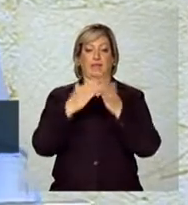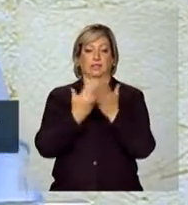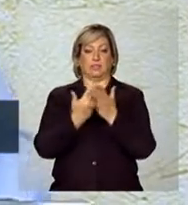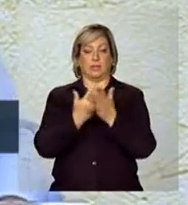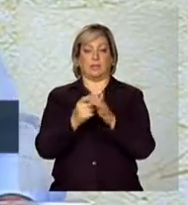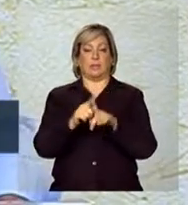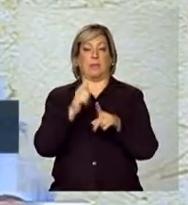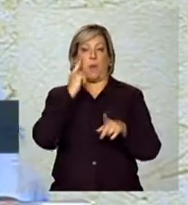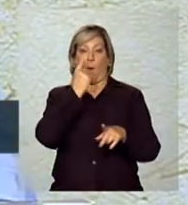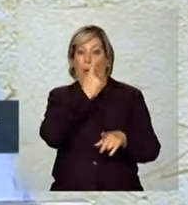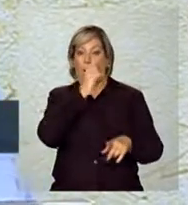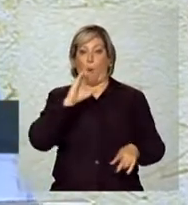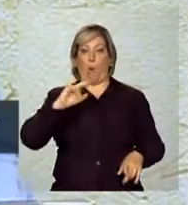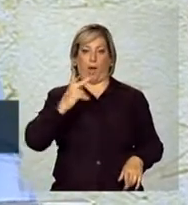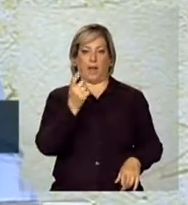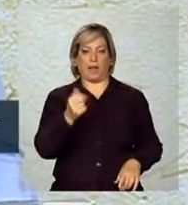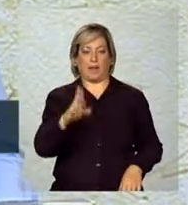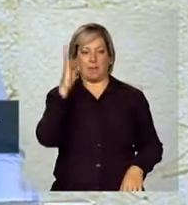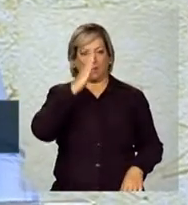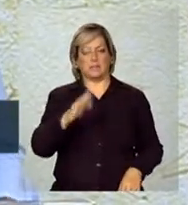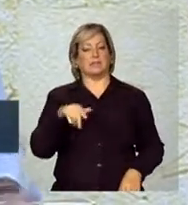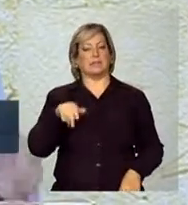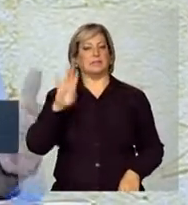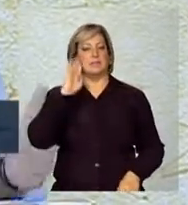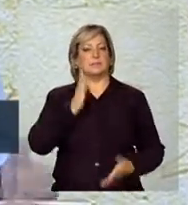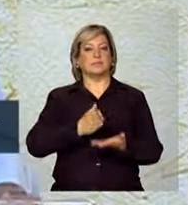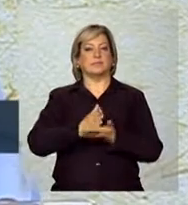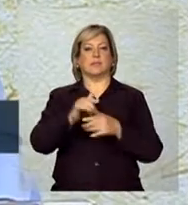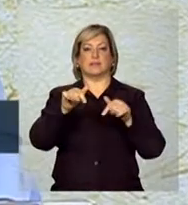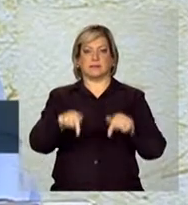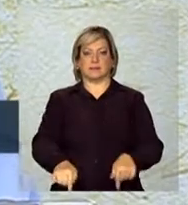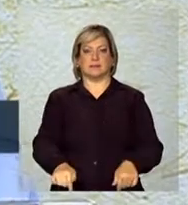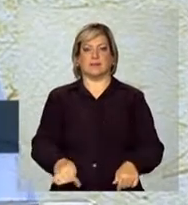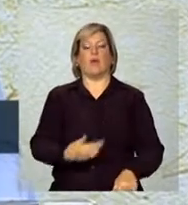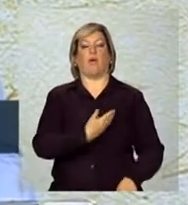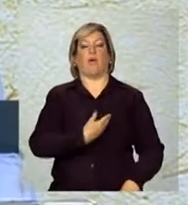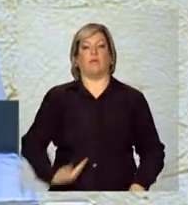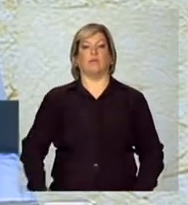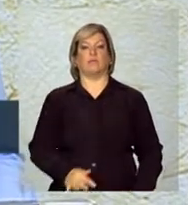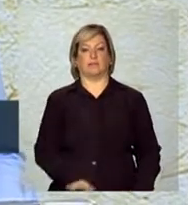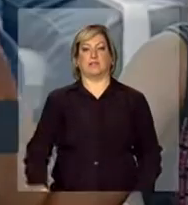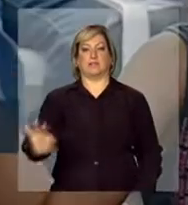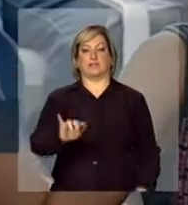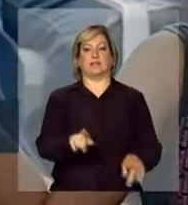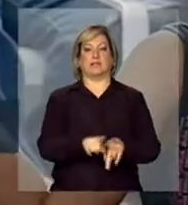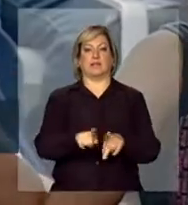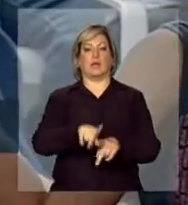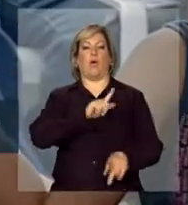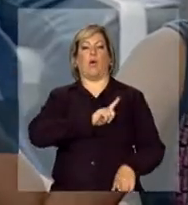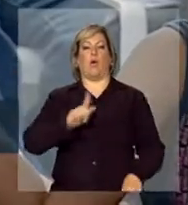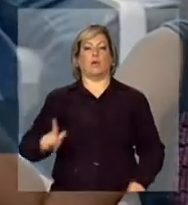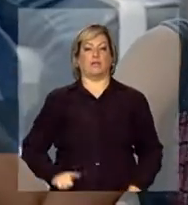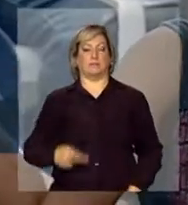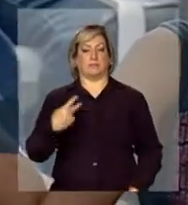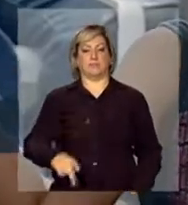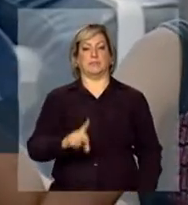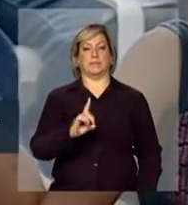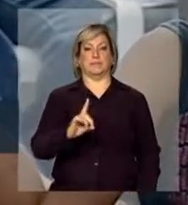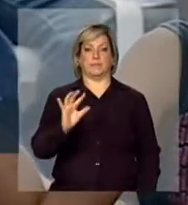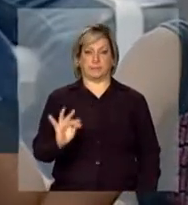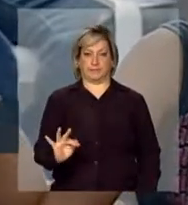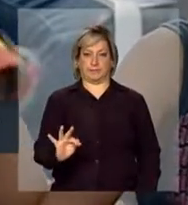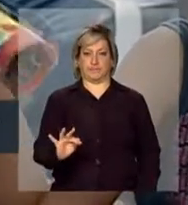Brasil ele vem de encontro a essa determinação tanto do governo federal quanto do governo local